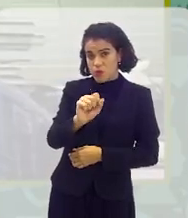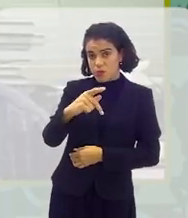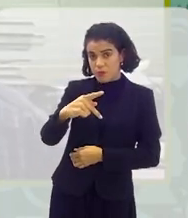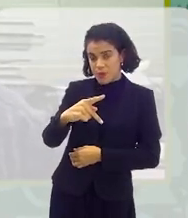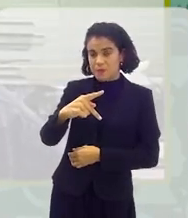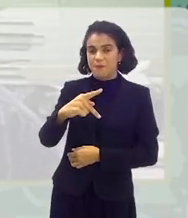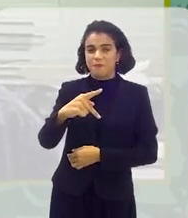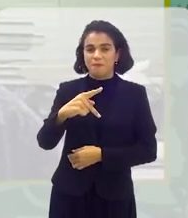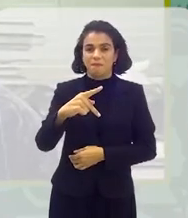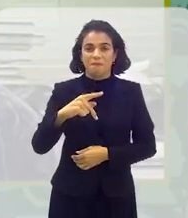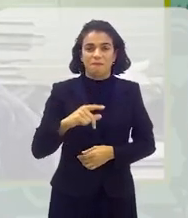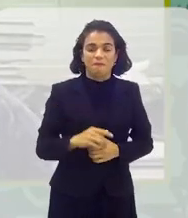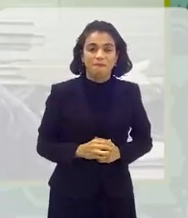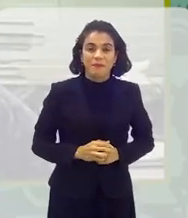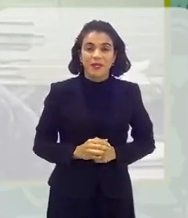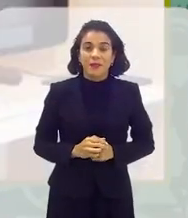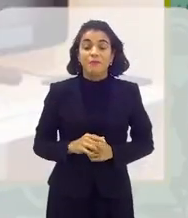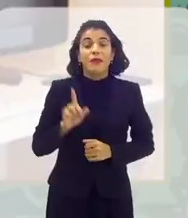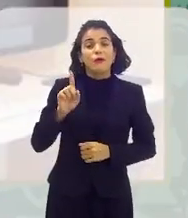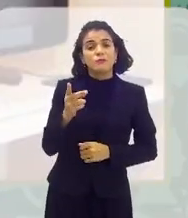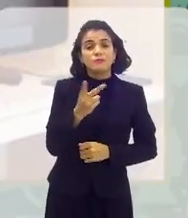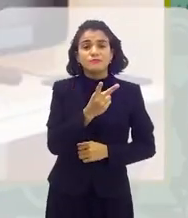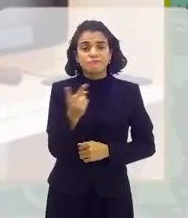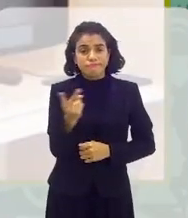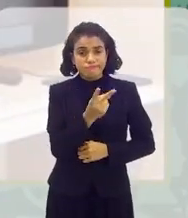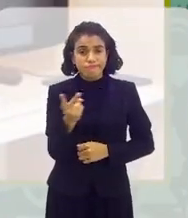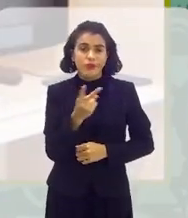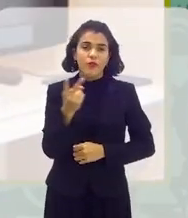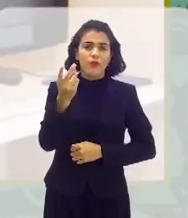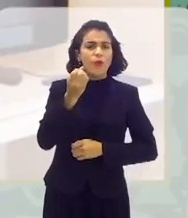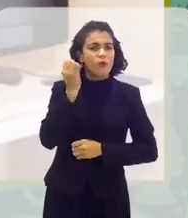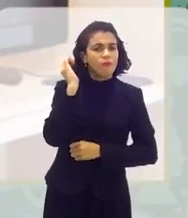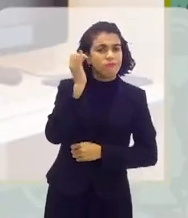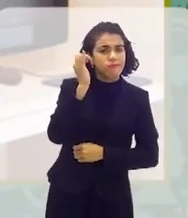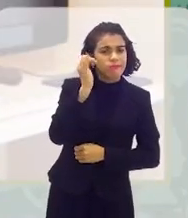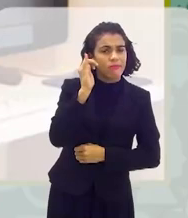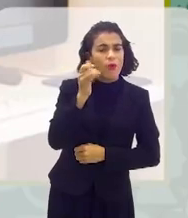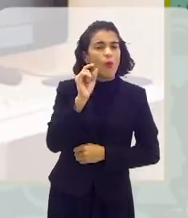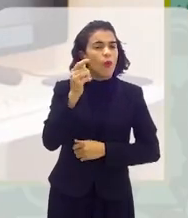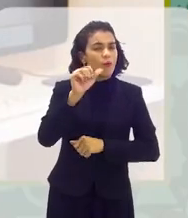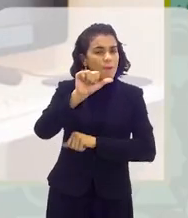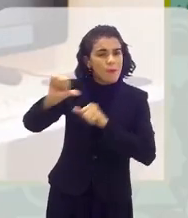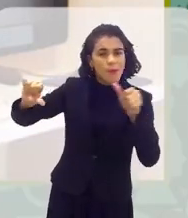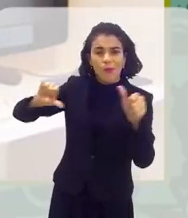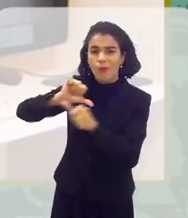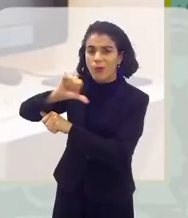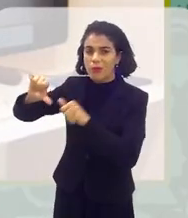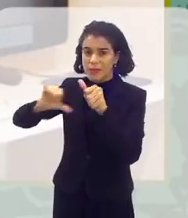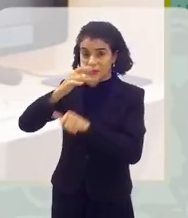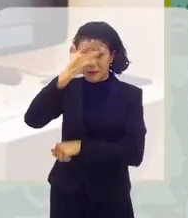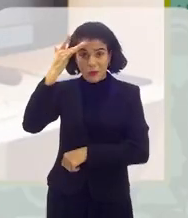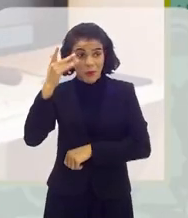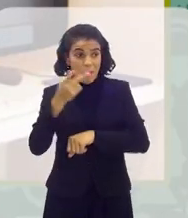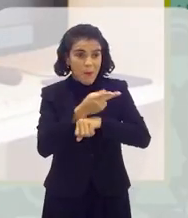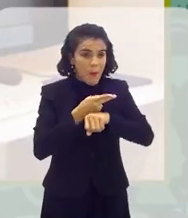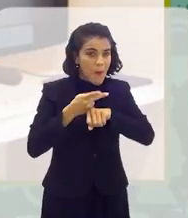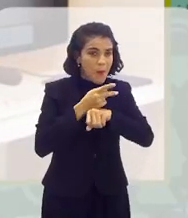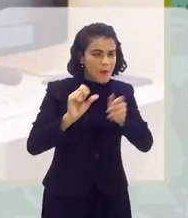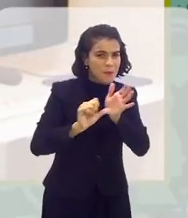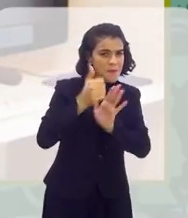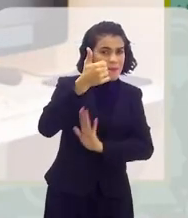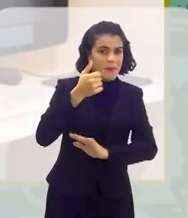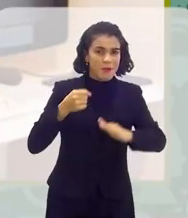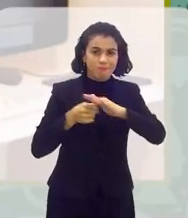André Carlos Ponce de Leão Carvalho eles vão contar sobre essas mudanças que aguardam quem está buscando o primeiro emprego